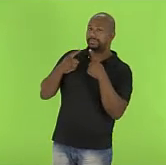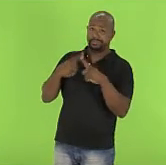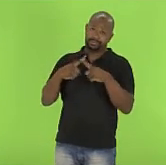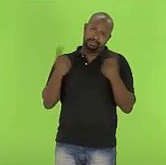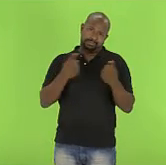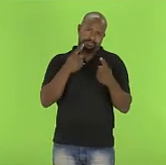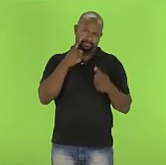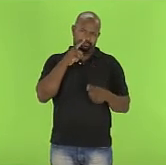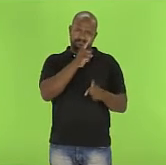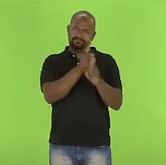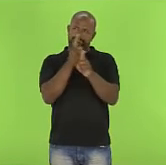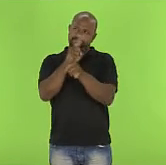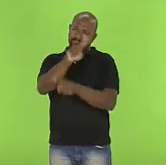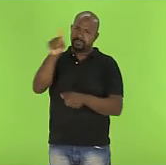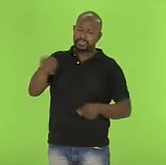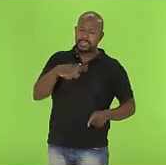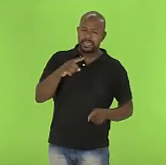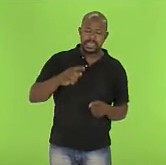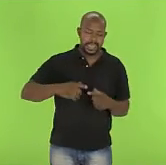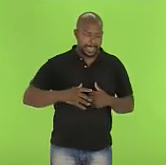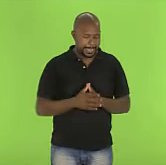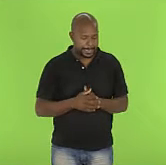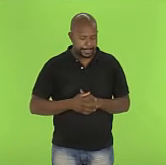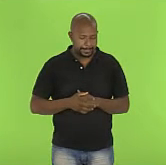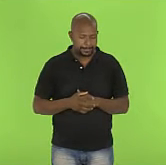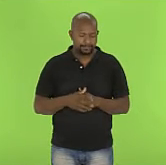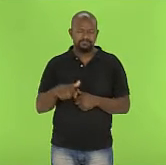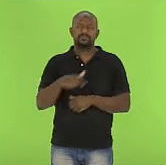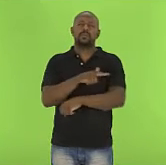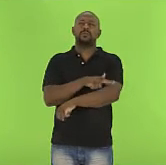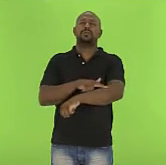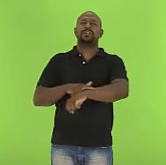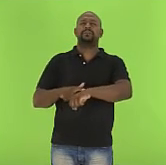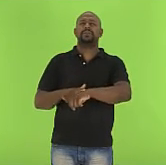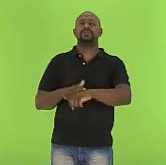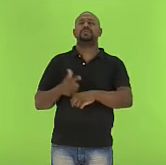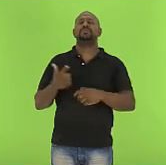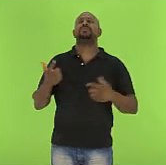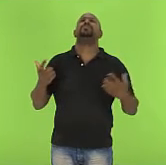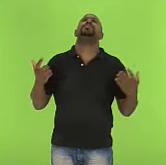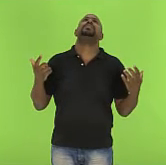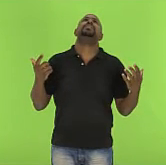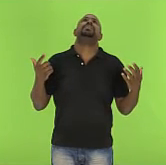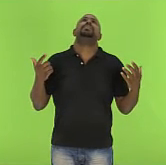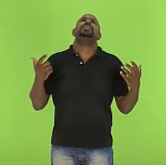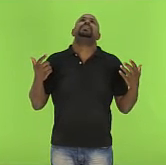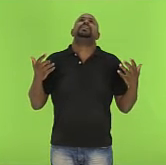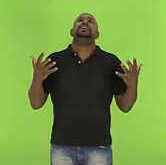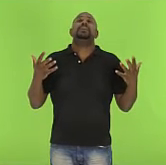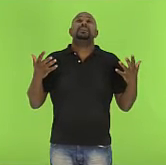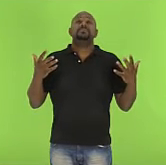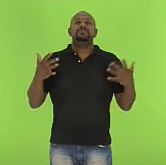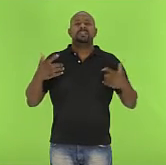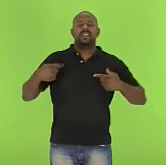o que a gente tem visto hoje por aí é um comportamento